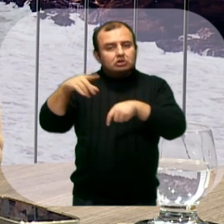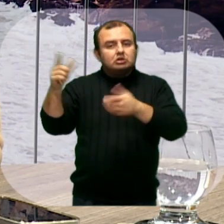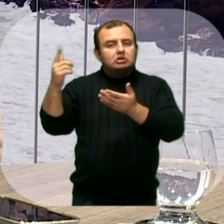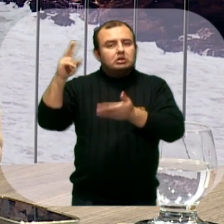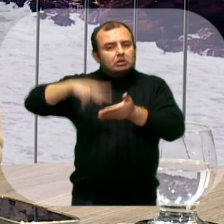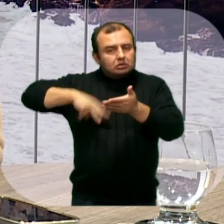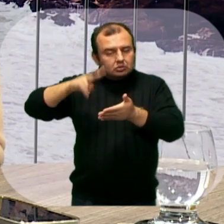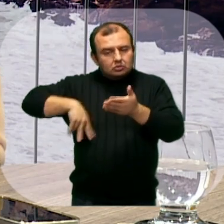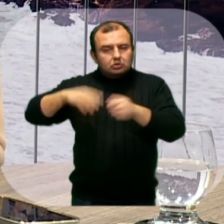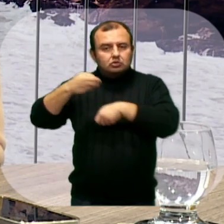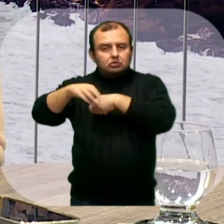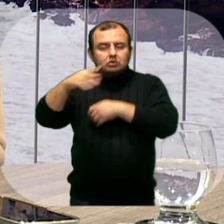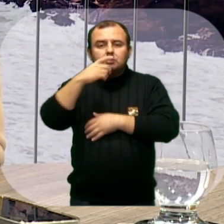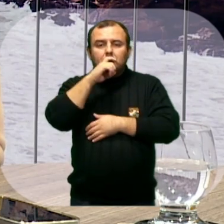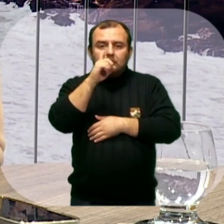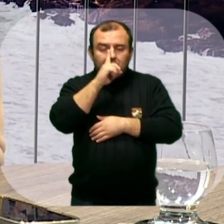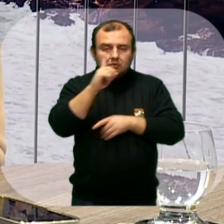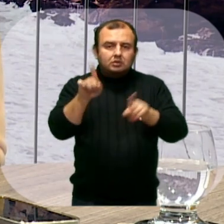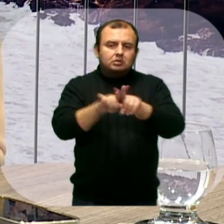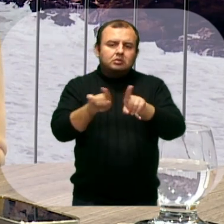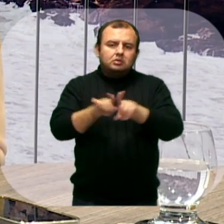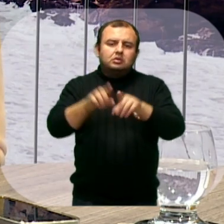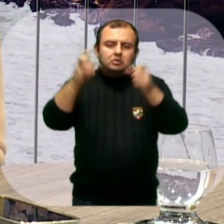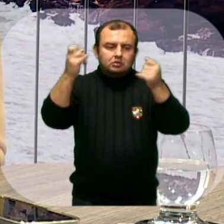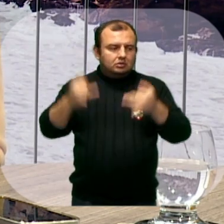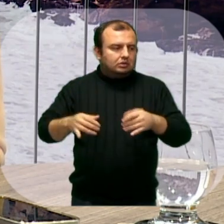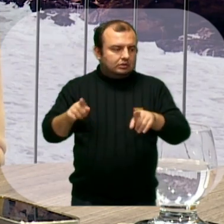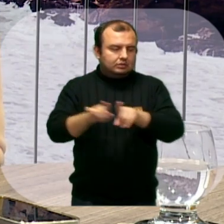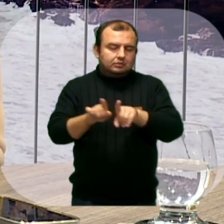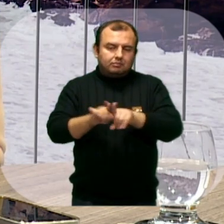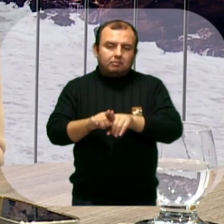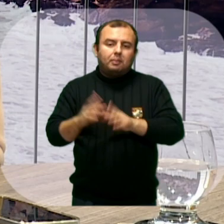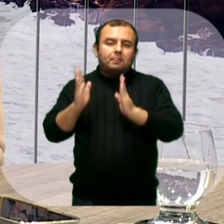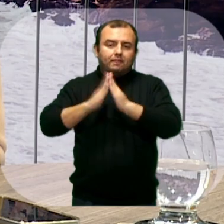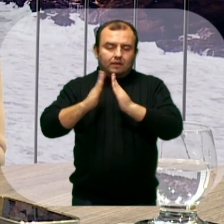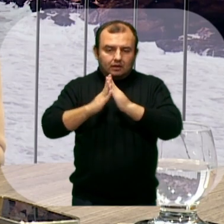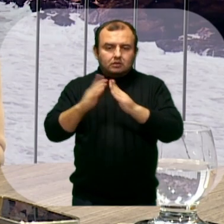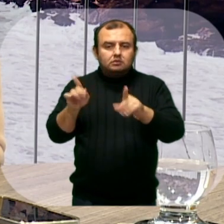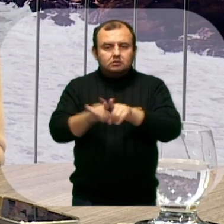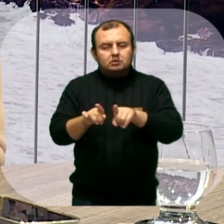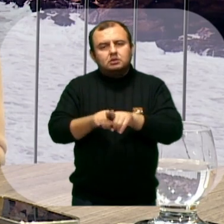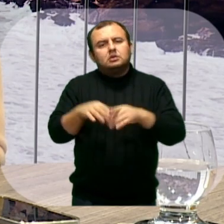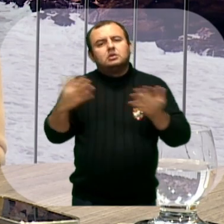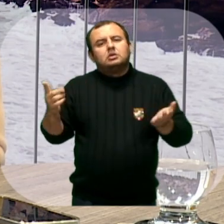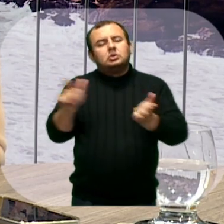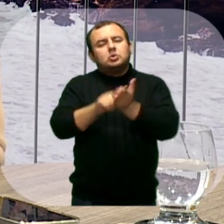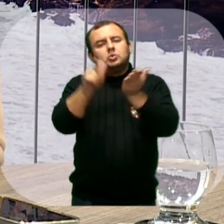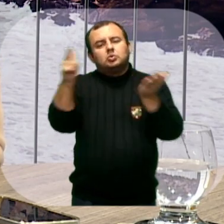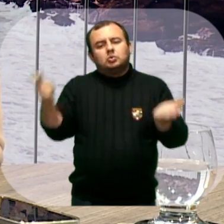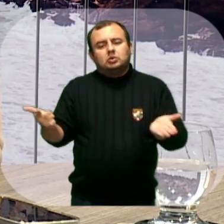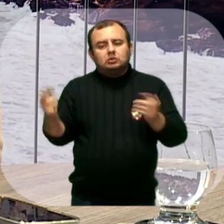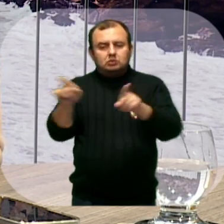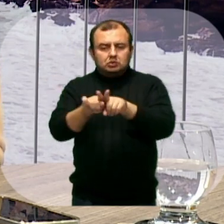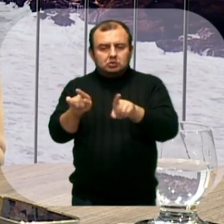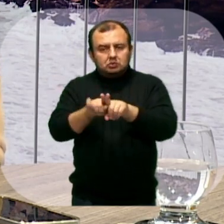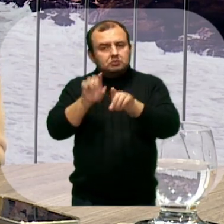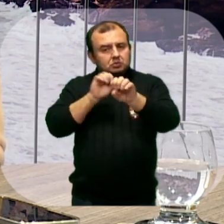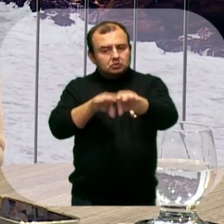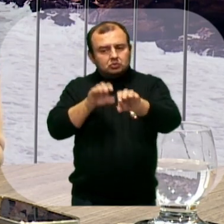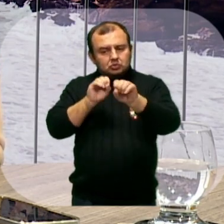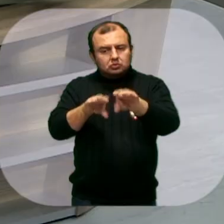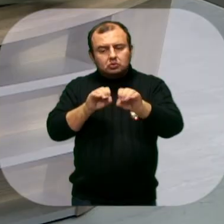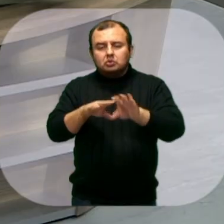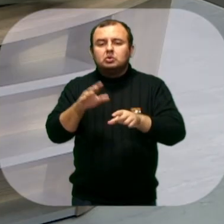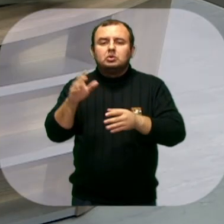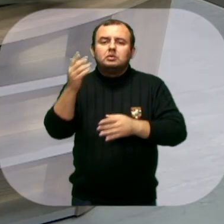tem dicas para os pais fomentarem a leitura em sua casa. Então é um jornalzinho instrutivo